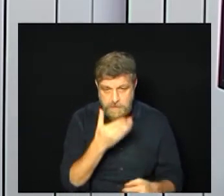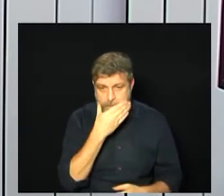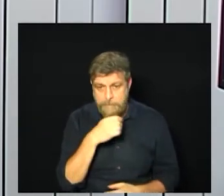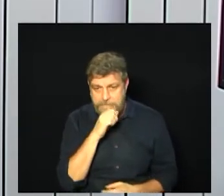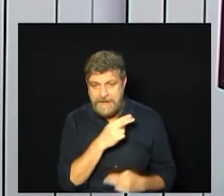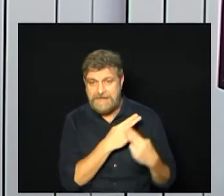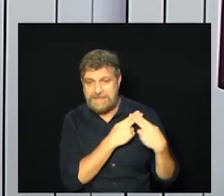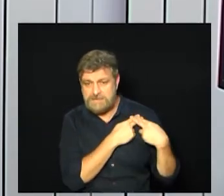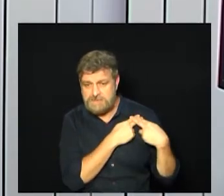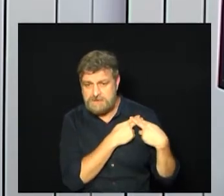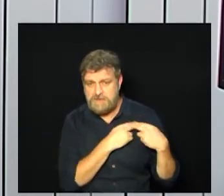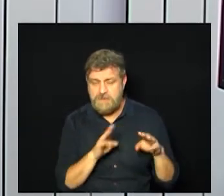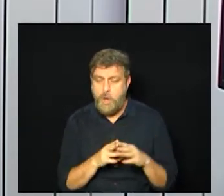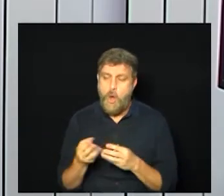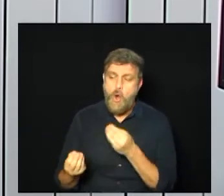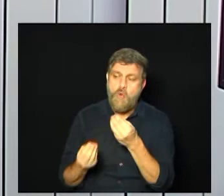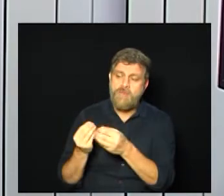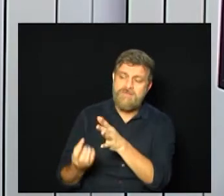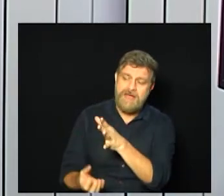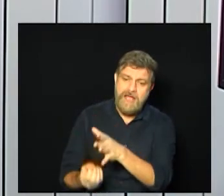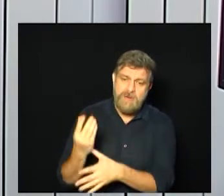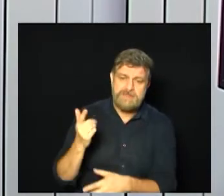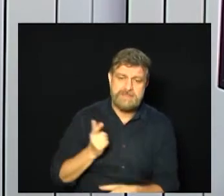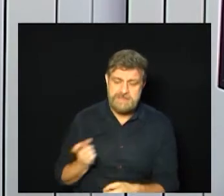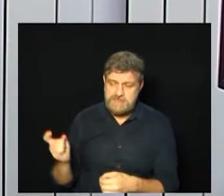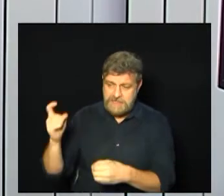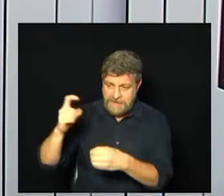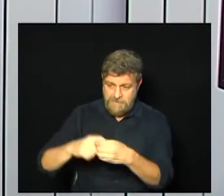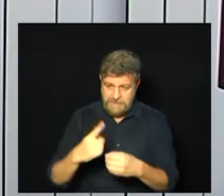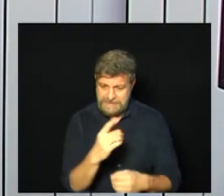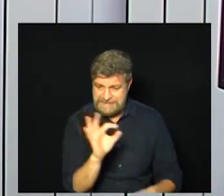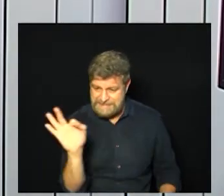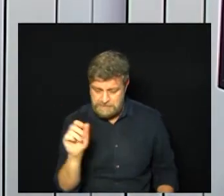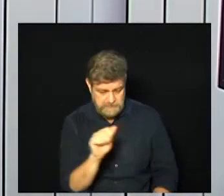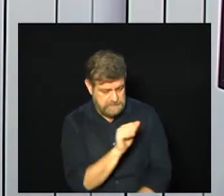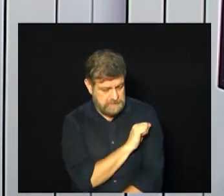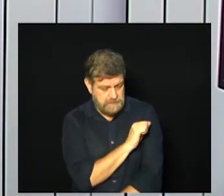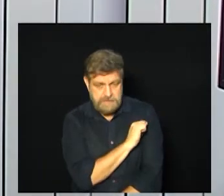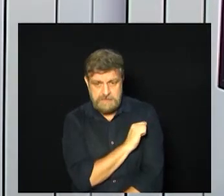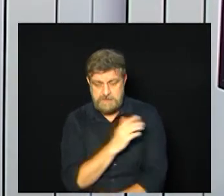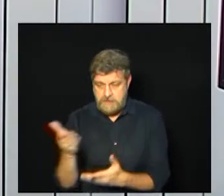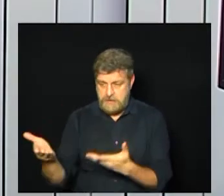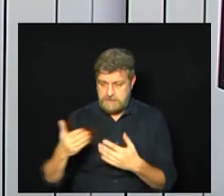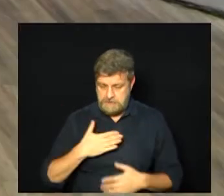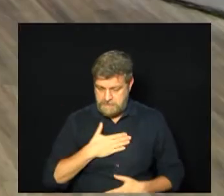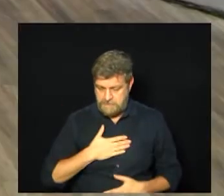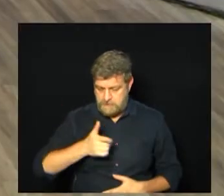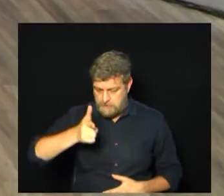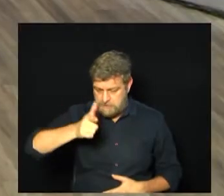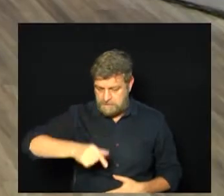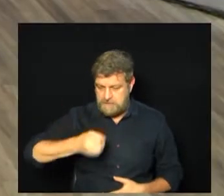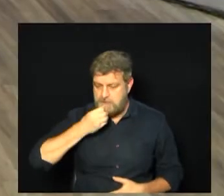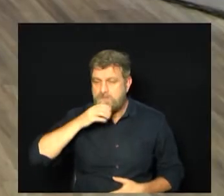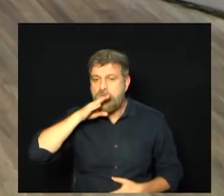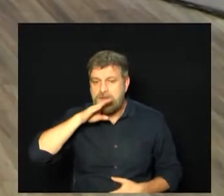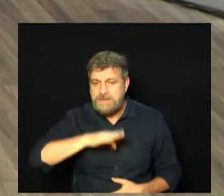responsáveis de como será, já que este retorno será 100%. Seja bem-vindo mais uma vez e boa